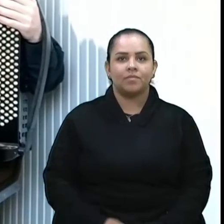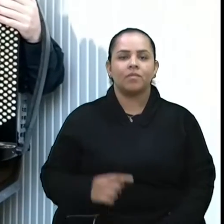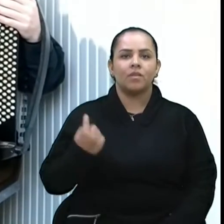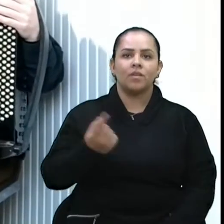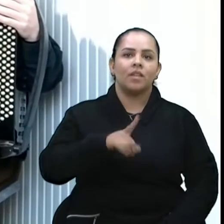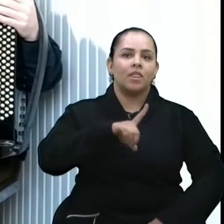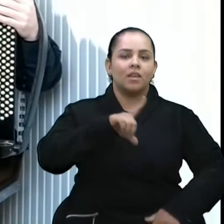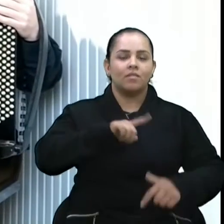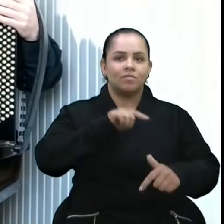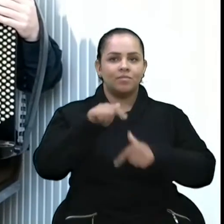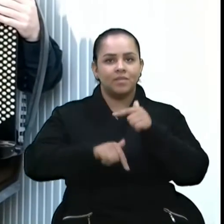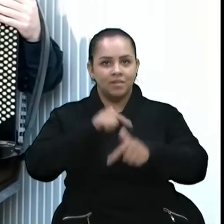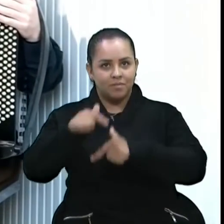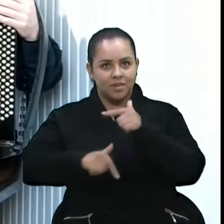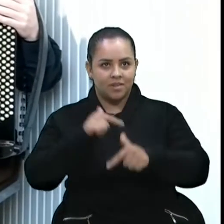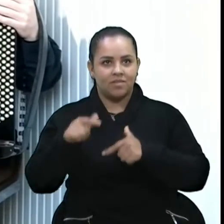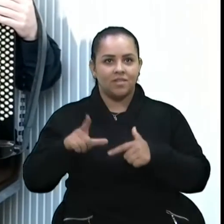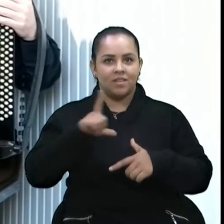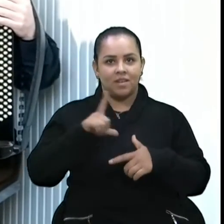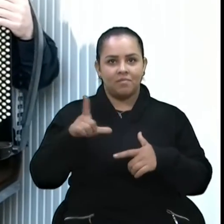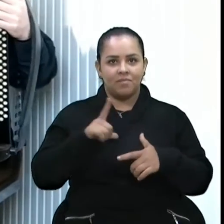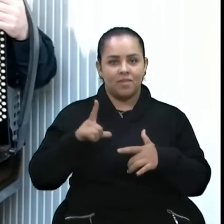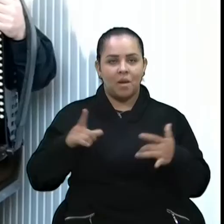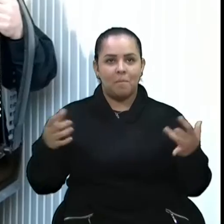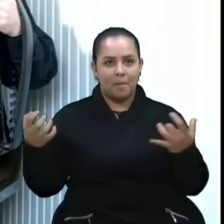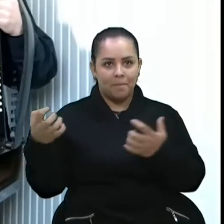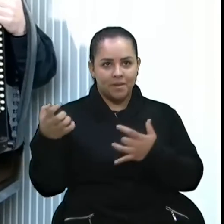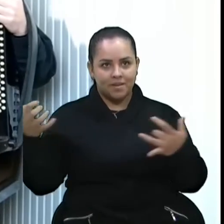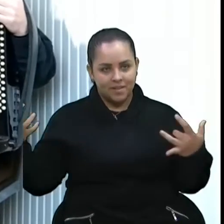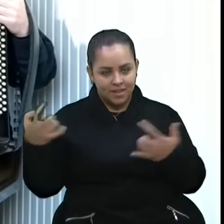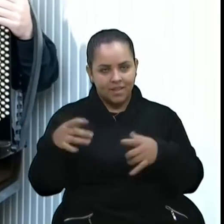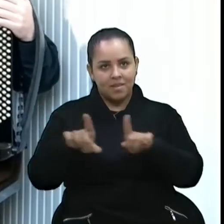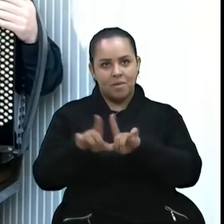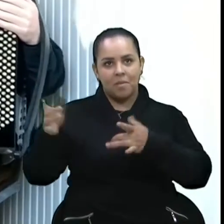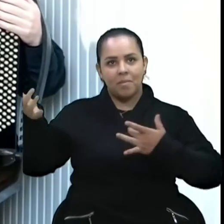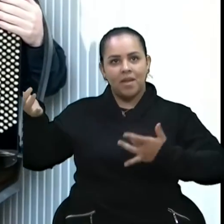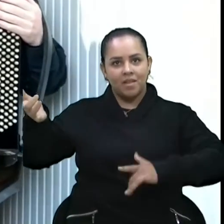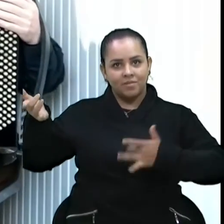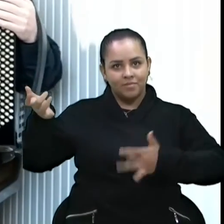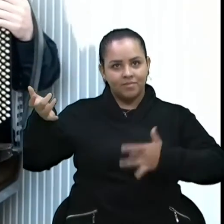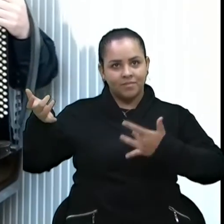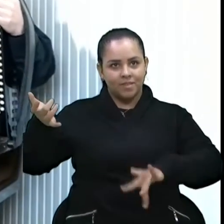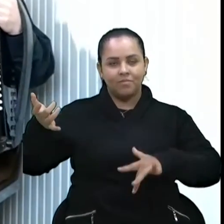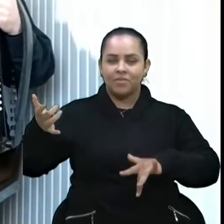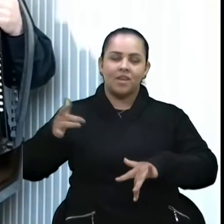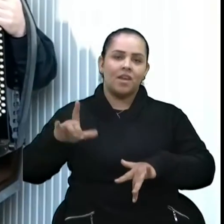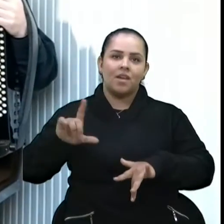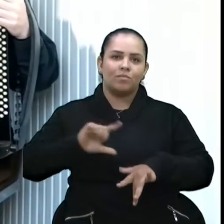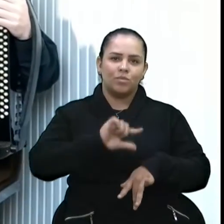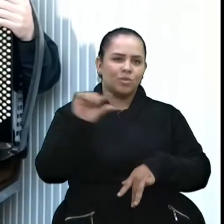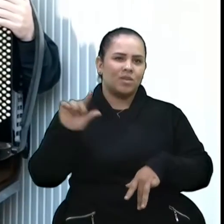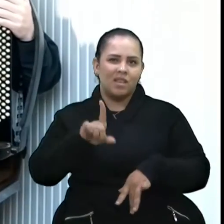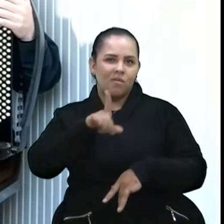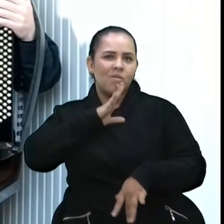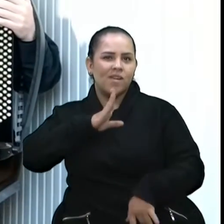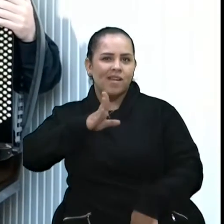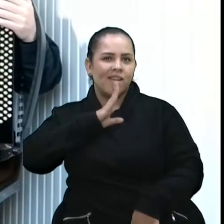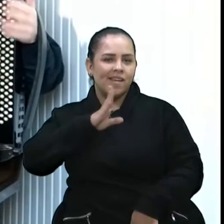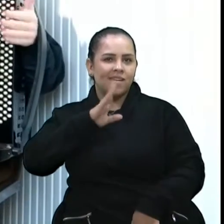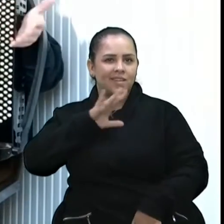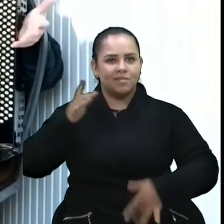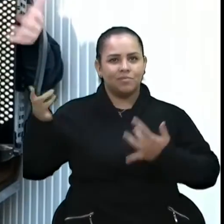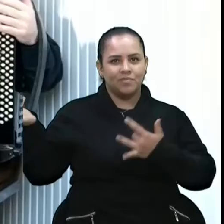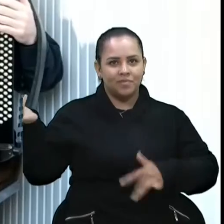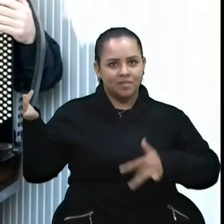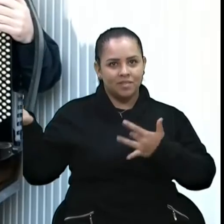é o duo, acordeão cromático e baixo de 6 cordas, uma combinação de instrumentos pouco comum. O acordeão cromático ele não